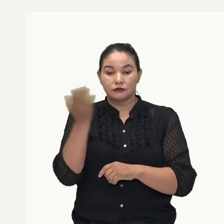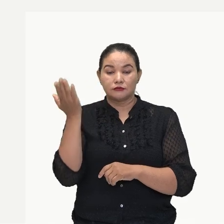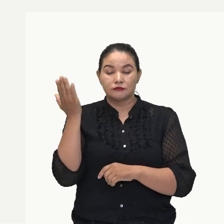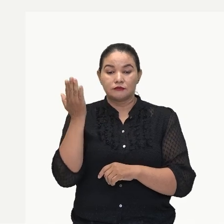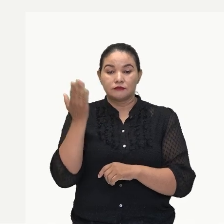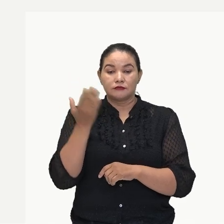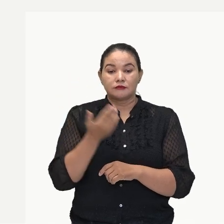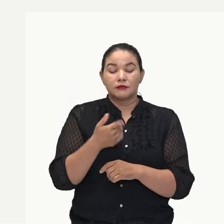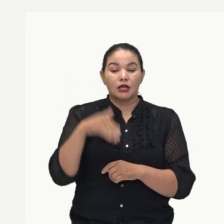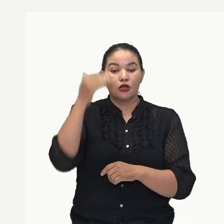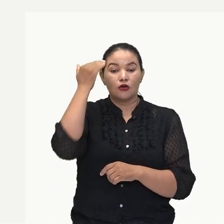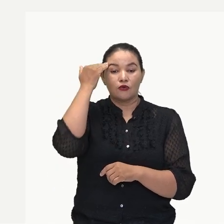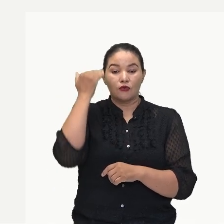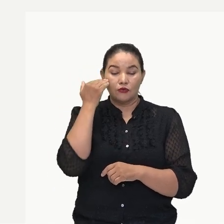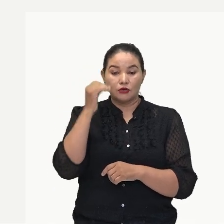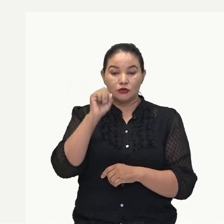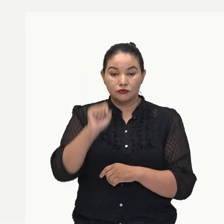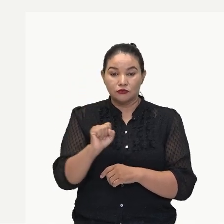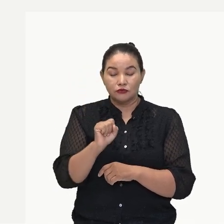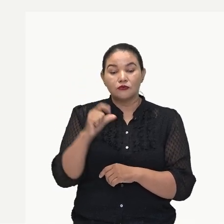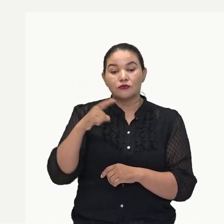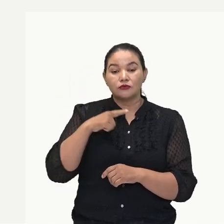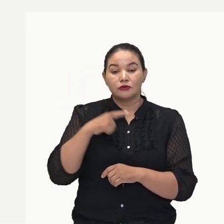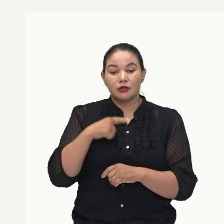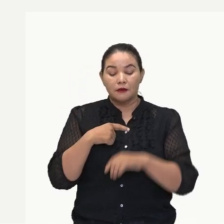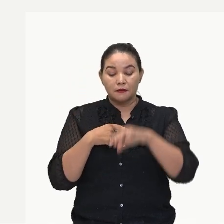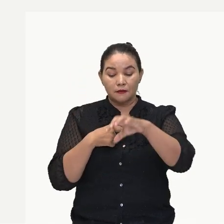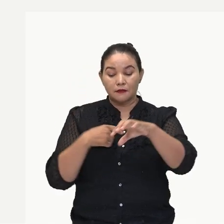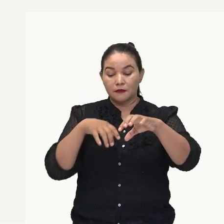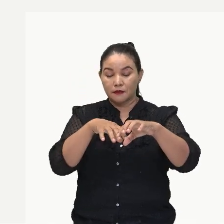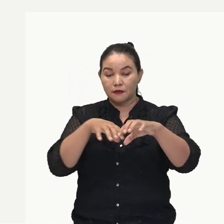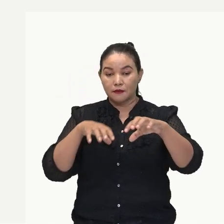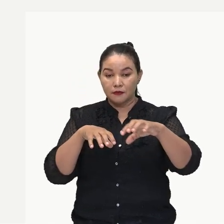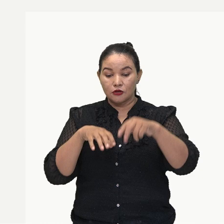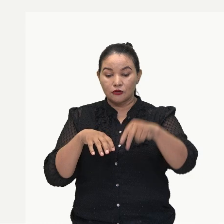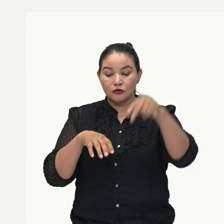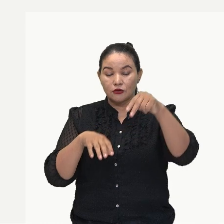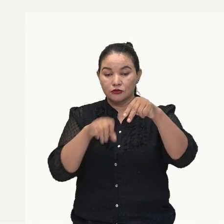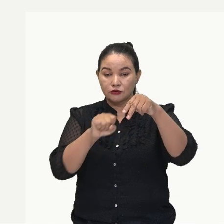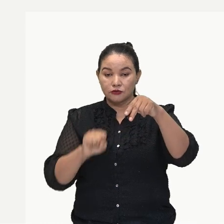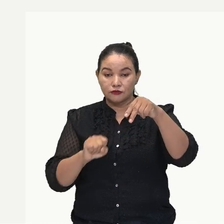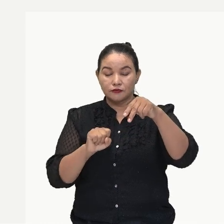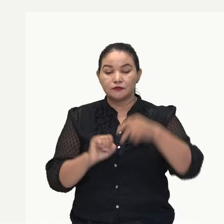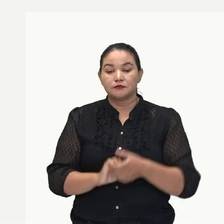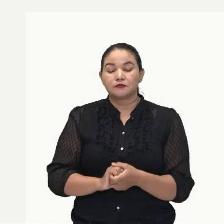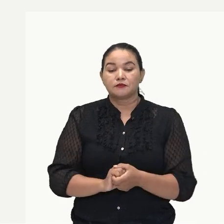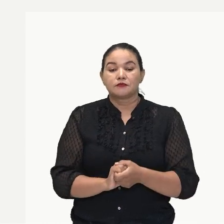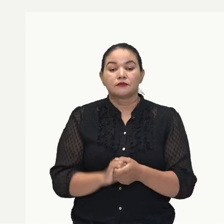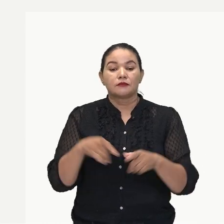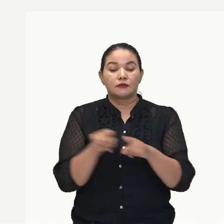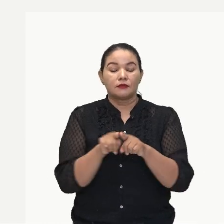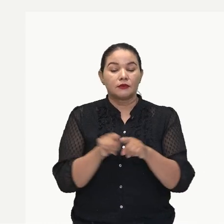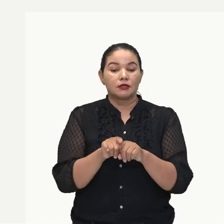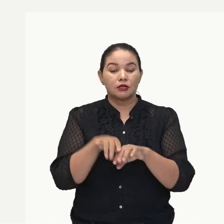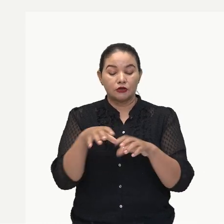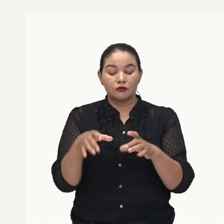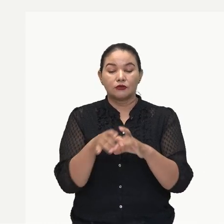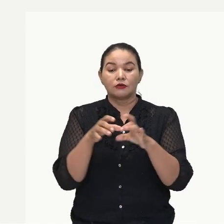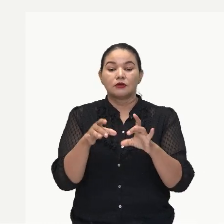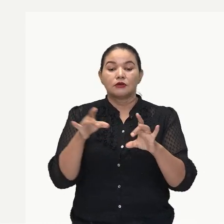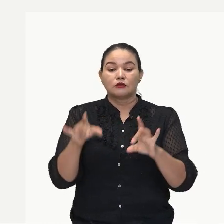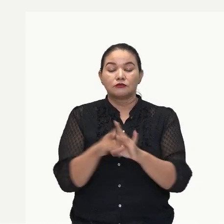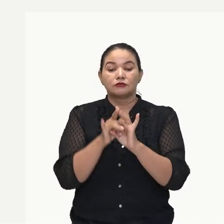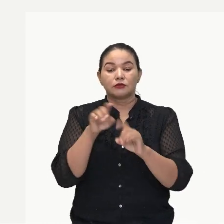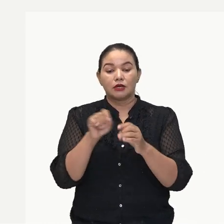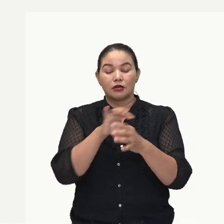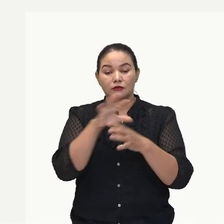Coreia do Sul. E já aqui nós teremos a Coreia do Norte, tá bom? Formando assim os tigres